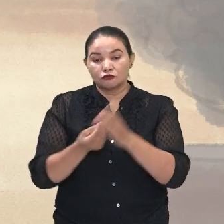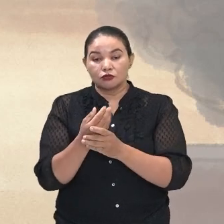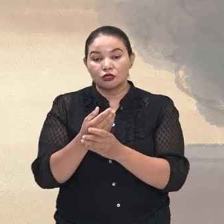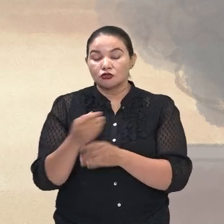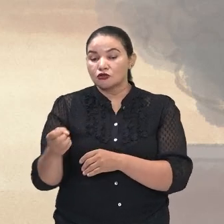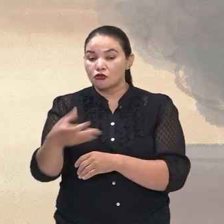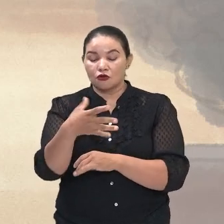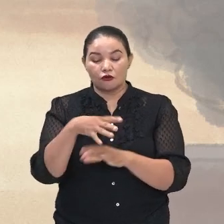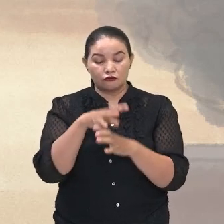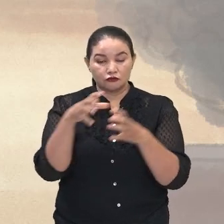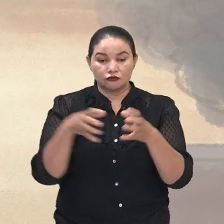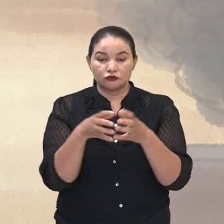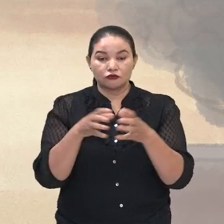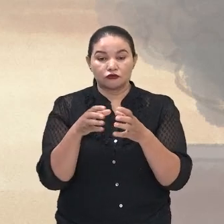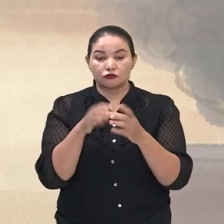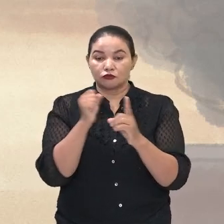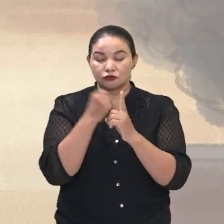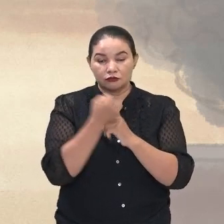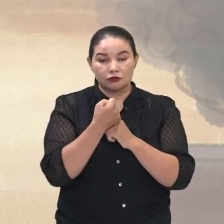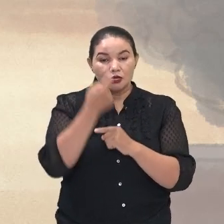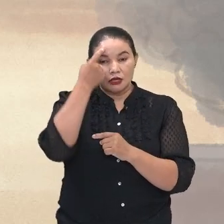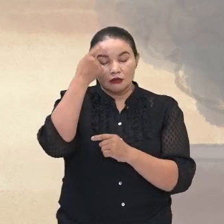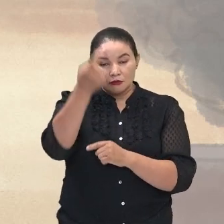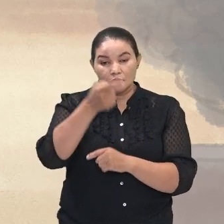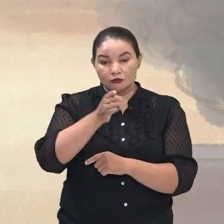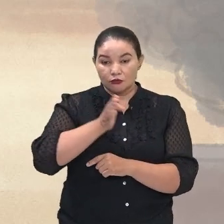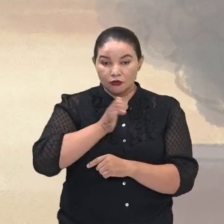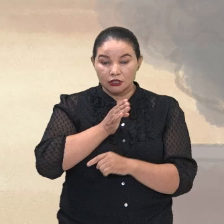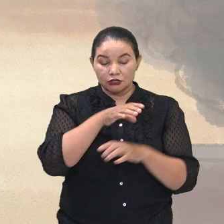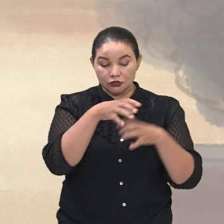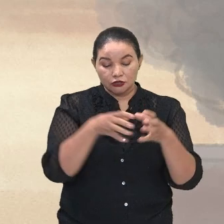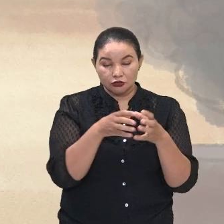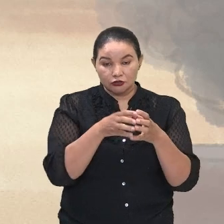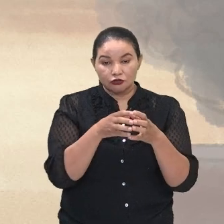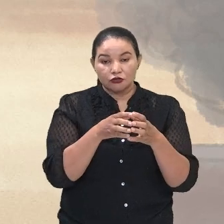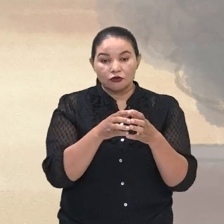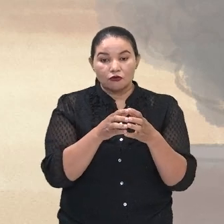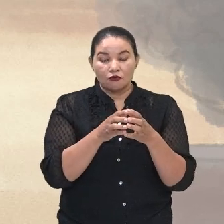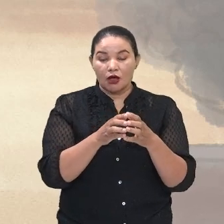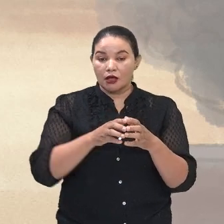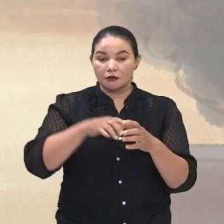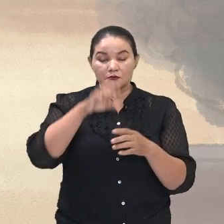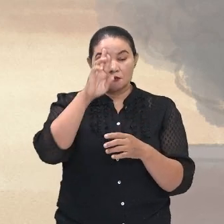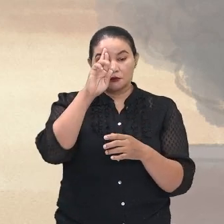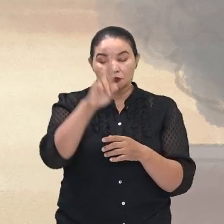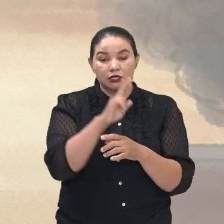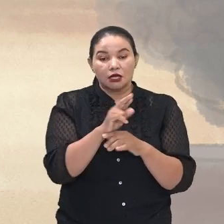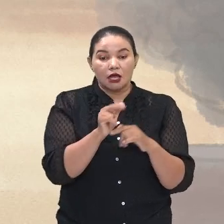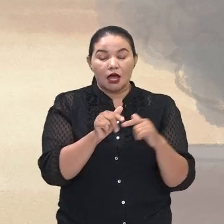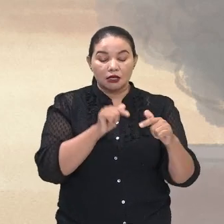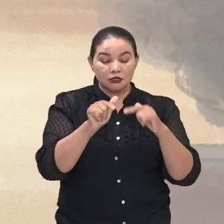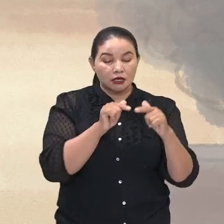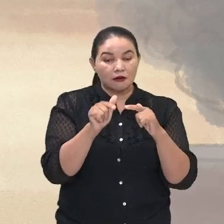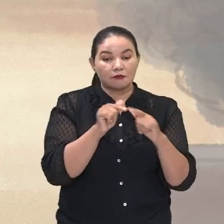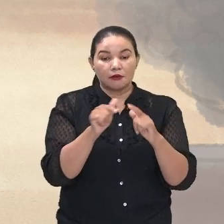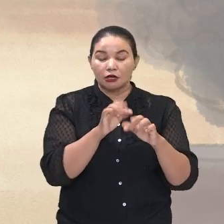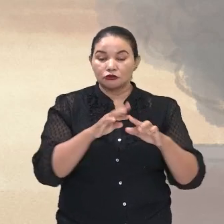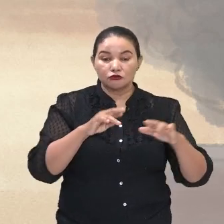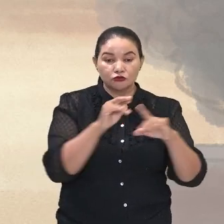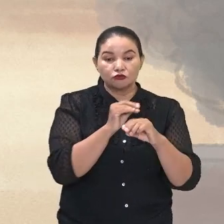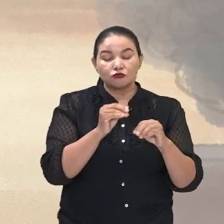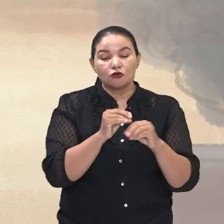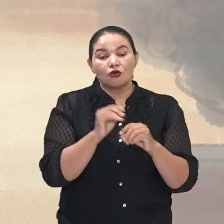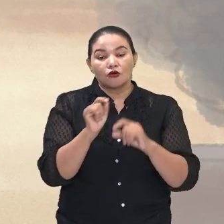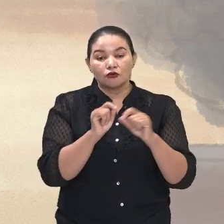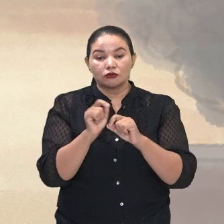sociais. Lembramos lá da burguesia industrial, dona dos meios de produção, dona de toda